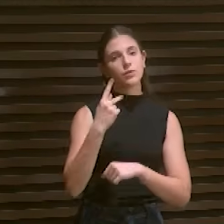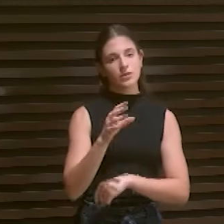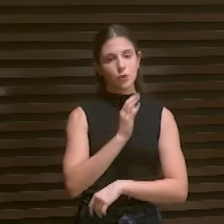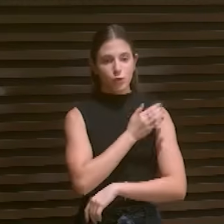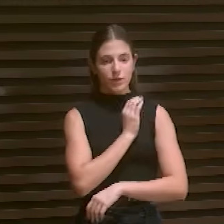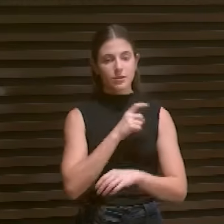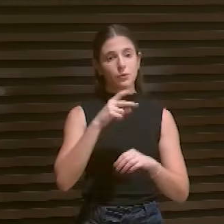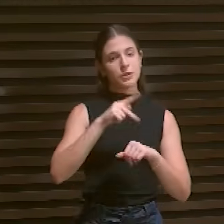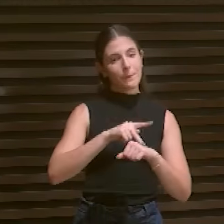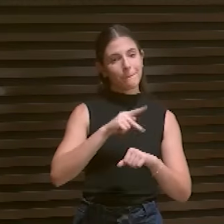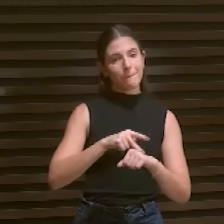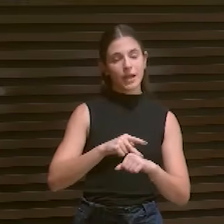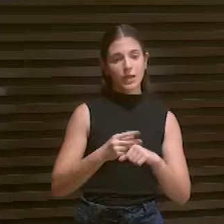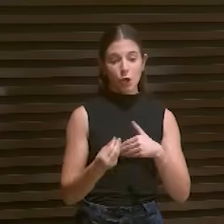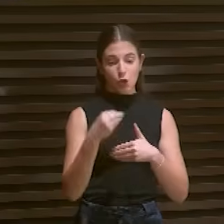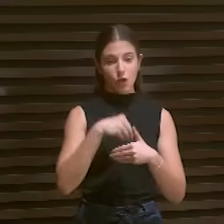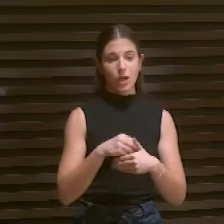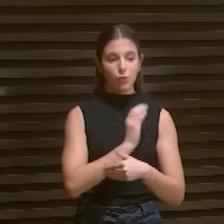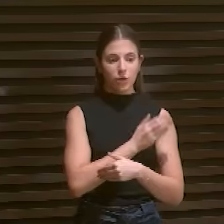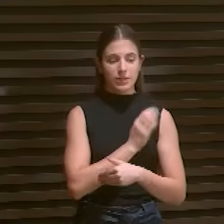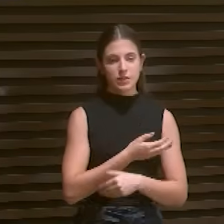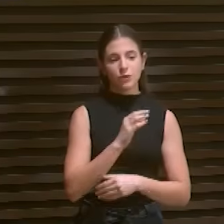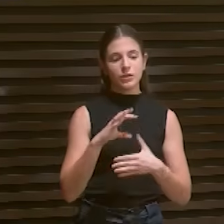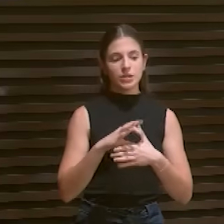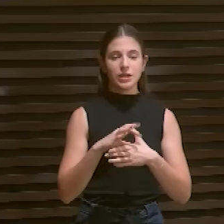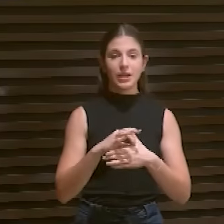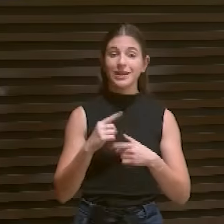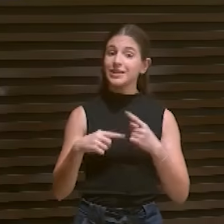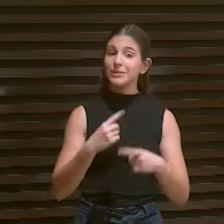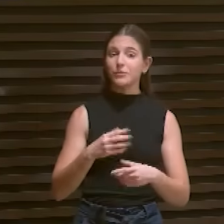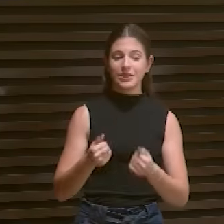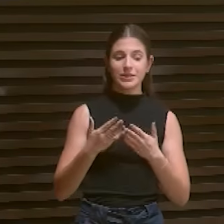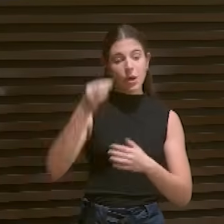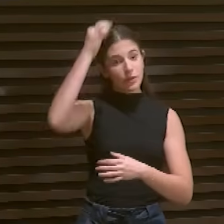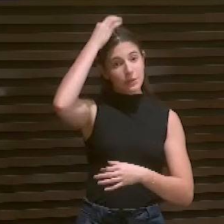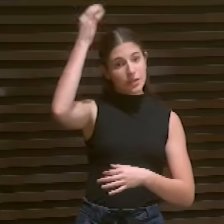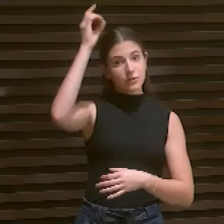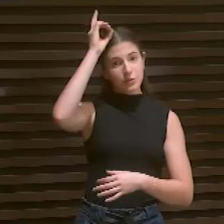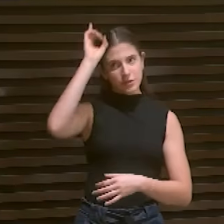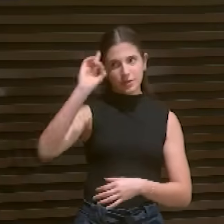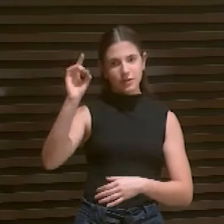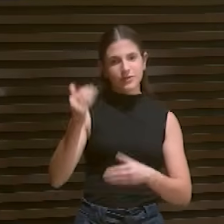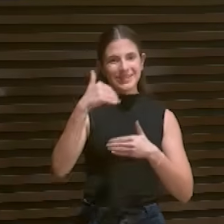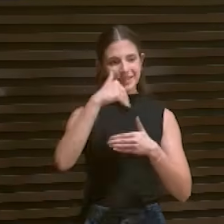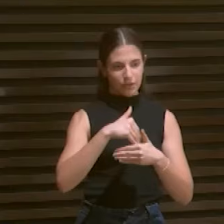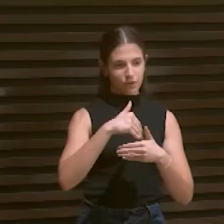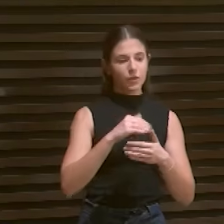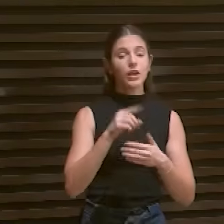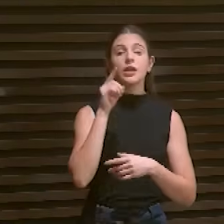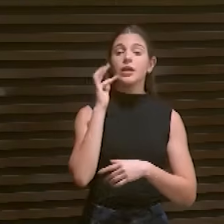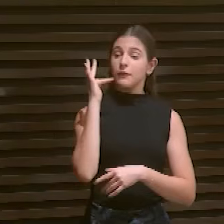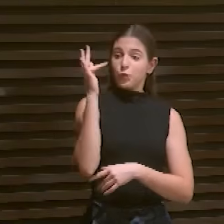pedra, colocar um coração de carne e depois colocar o Espírito de Deus dentro dele, e aí você